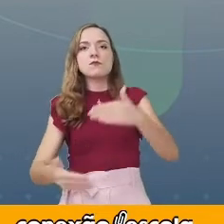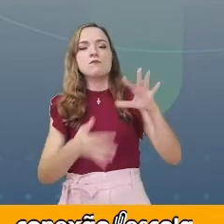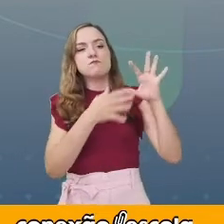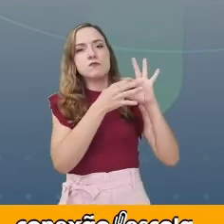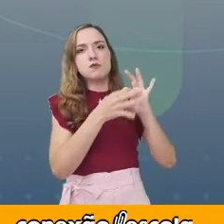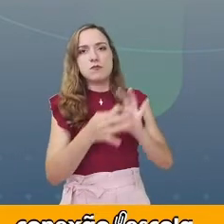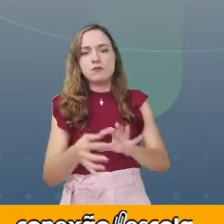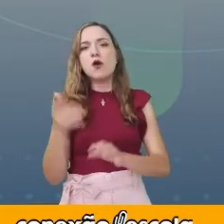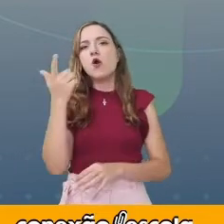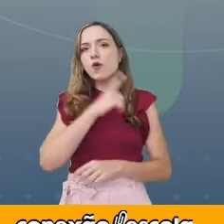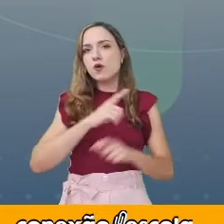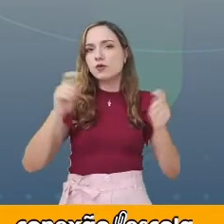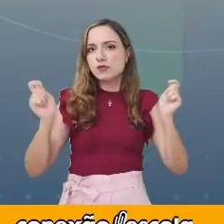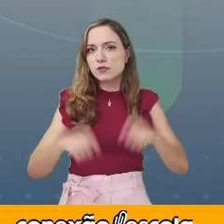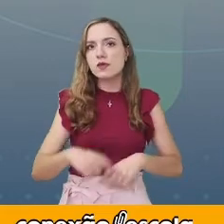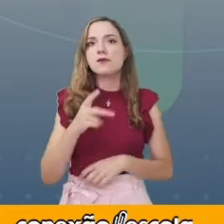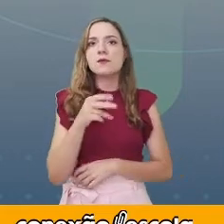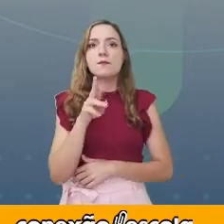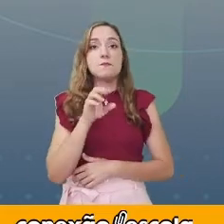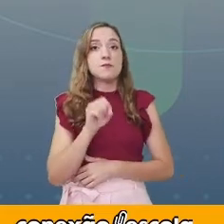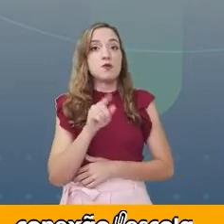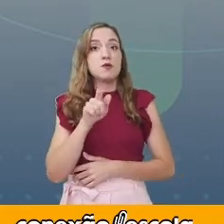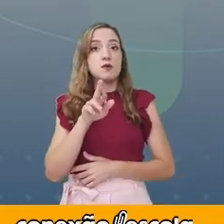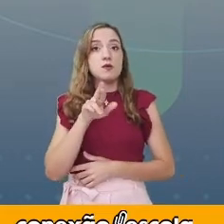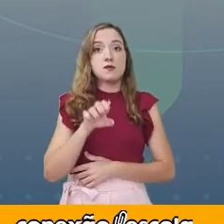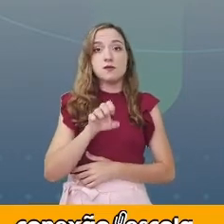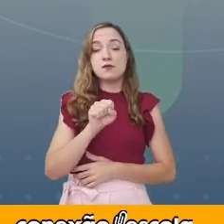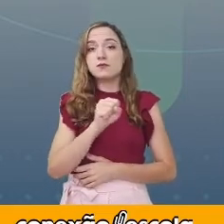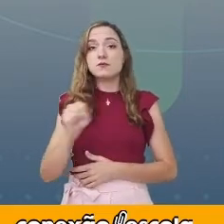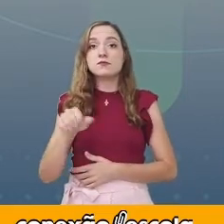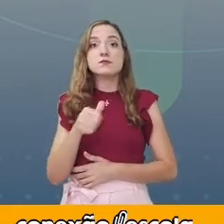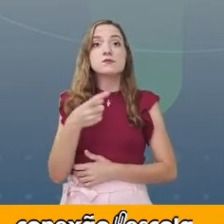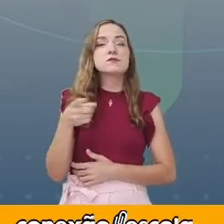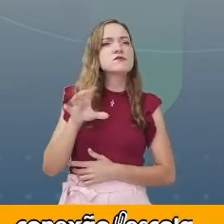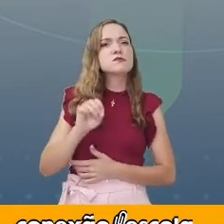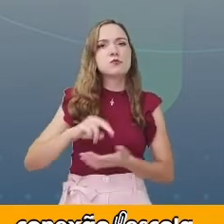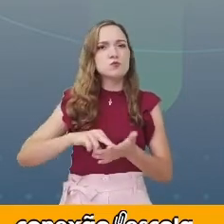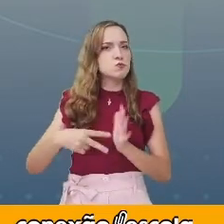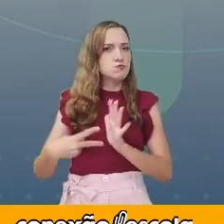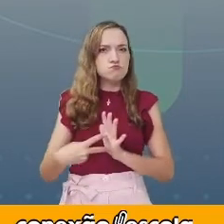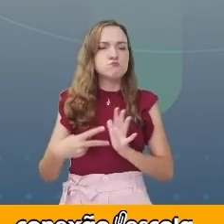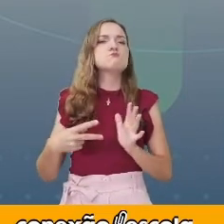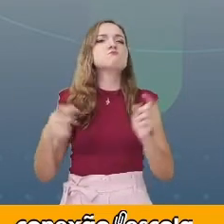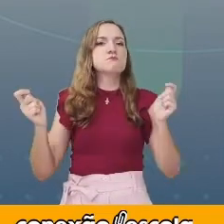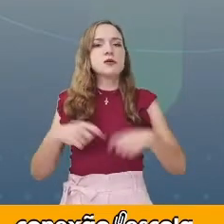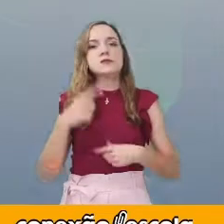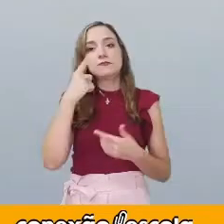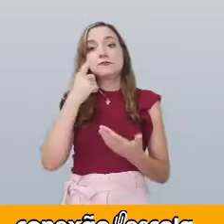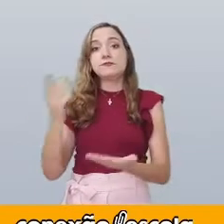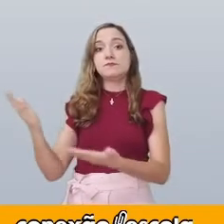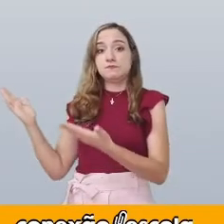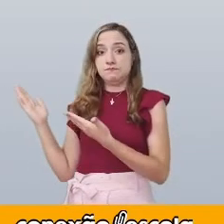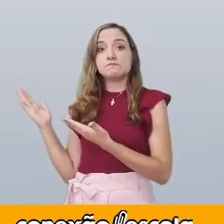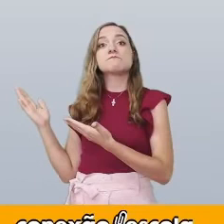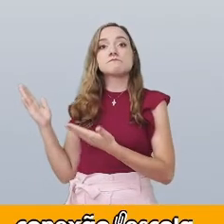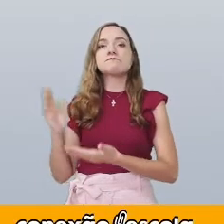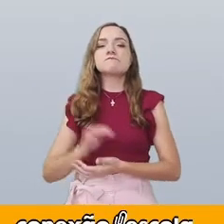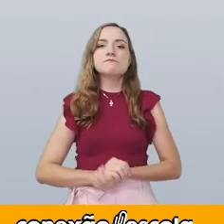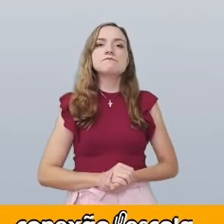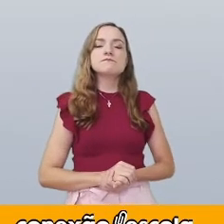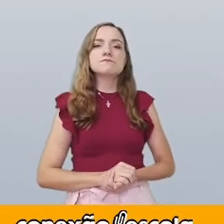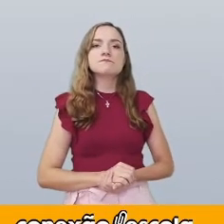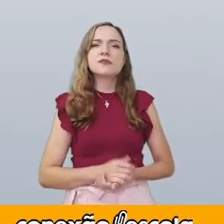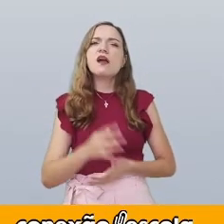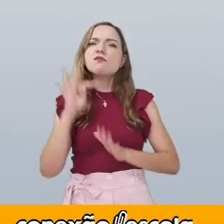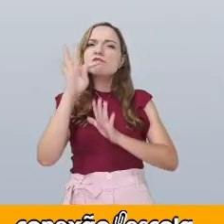texto. Bem, então é uma pergunta natural. O que é progressão textual? Olha aí na sua telinha. Ao escrever um